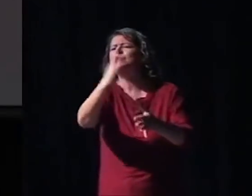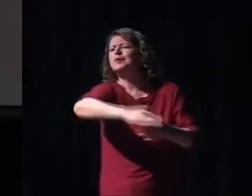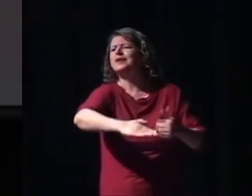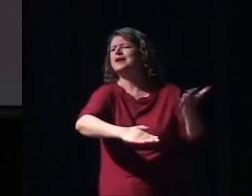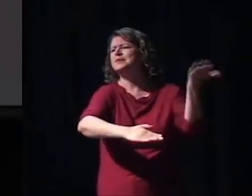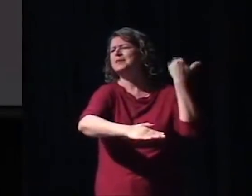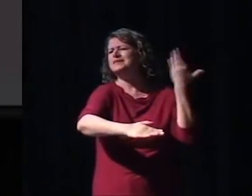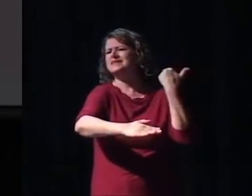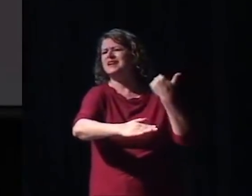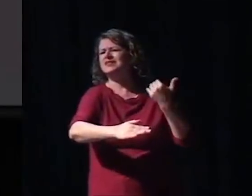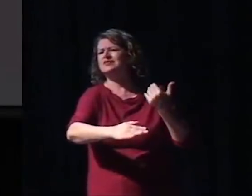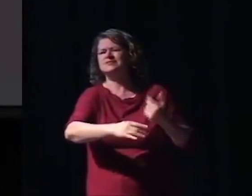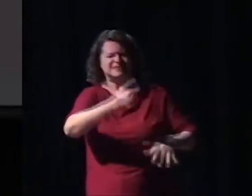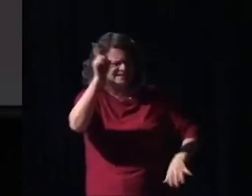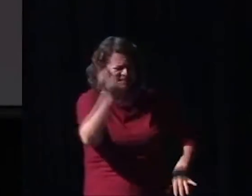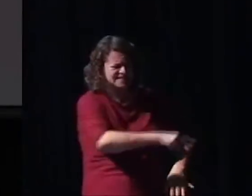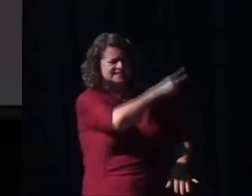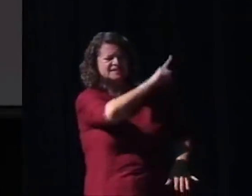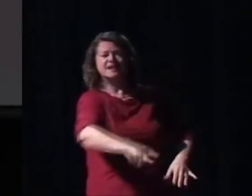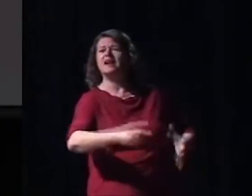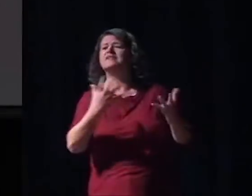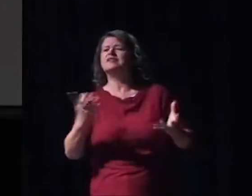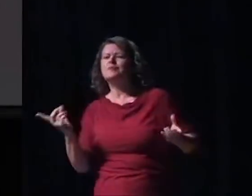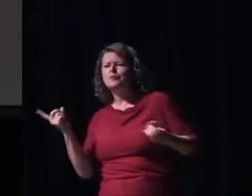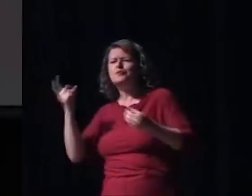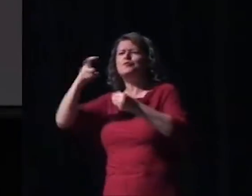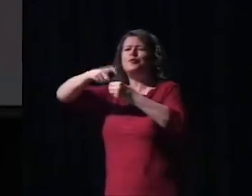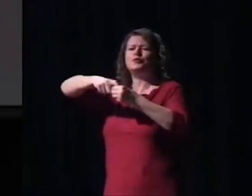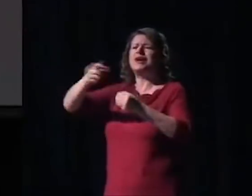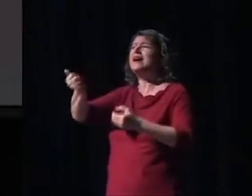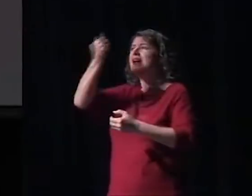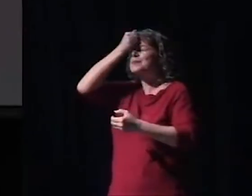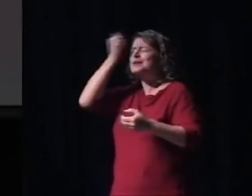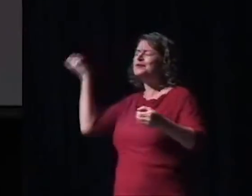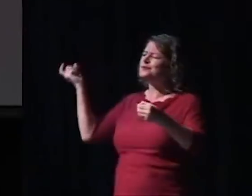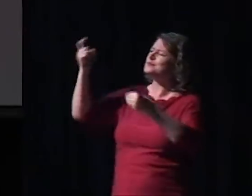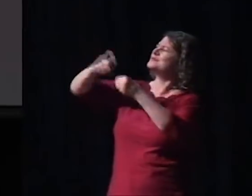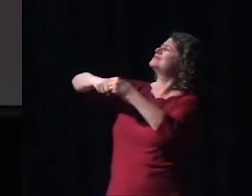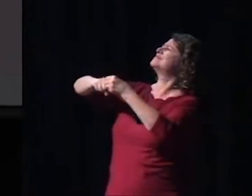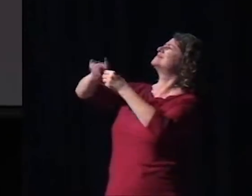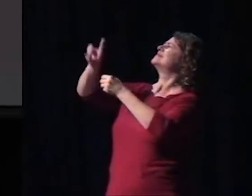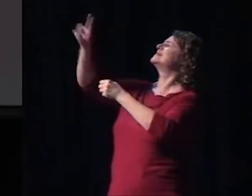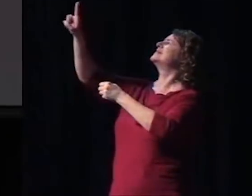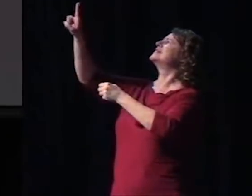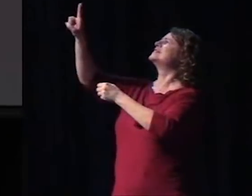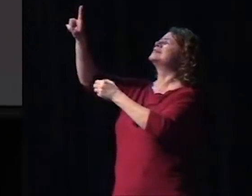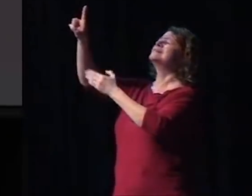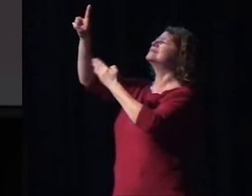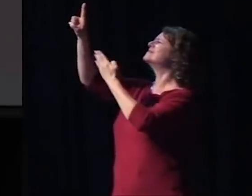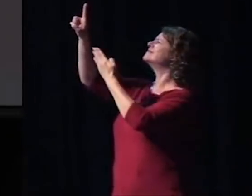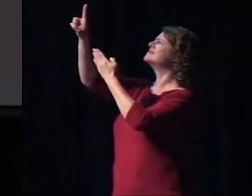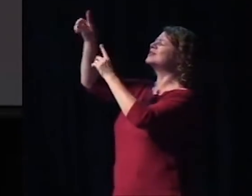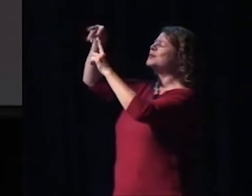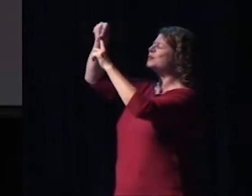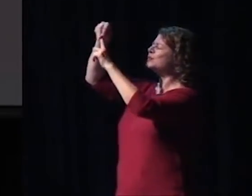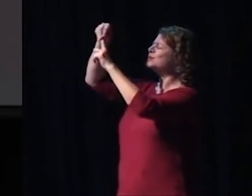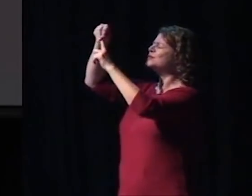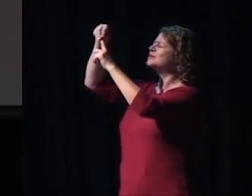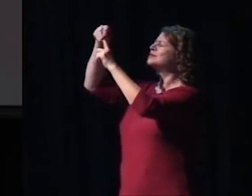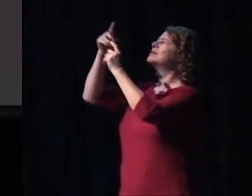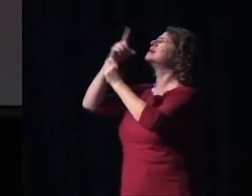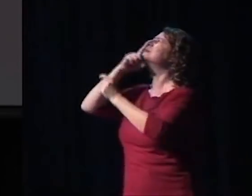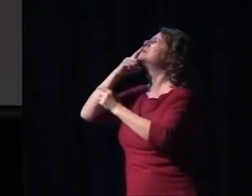trono, e dizer que o teu trono está em nós. Pai, traz perdão sobre tua